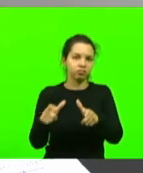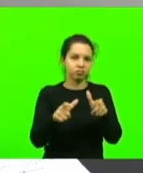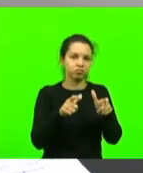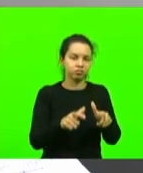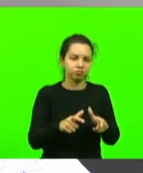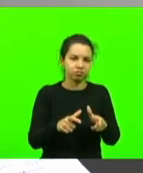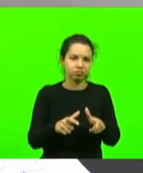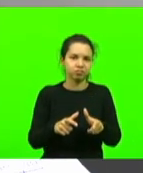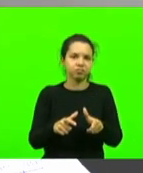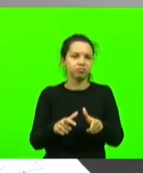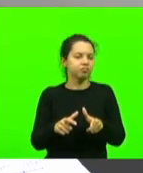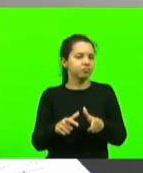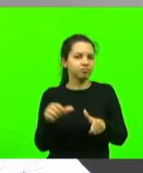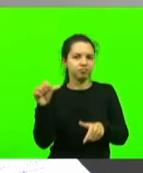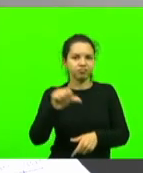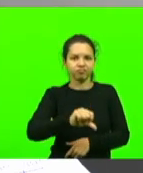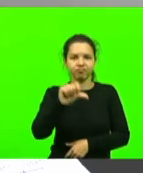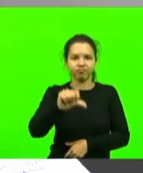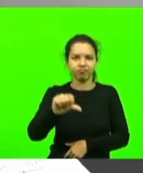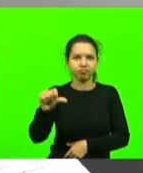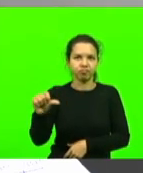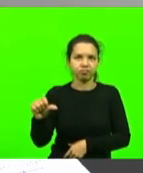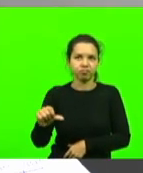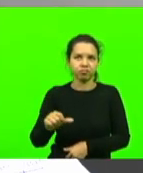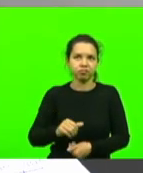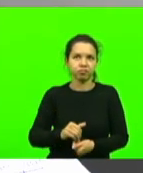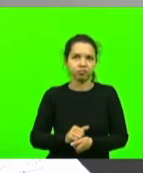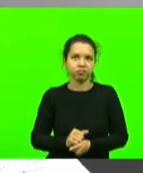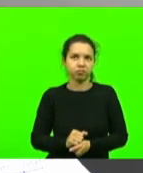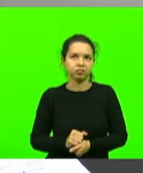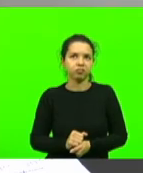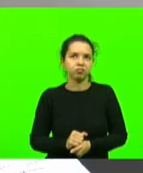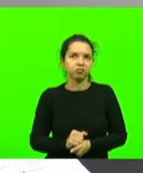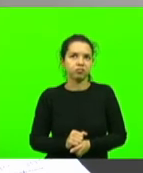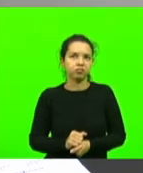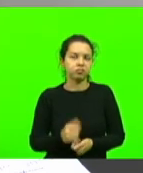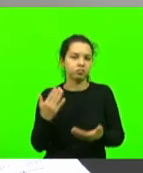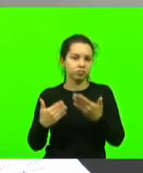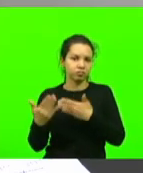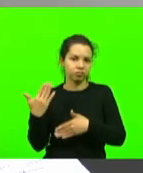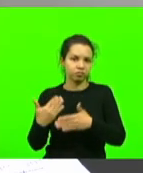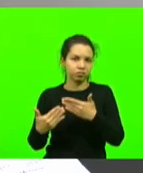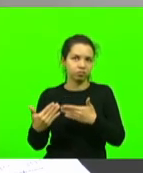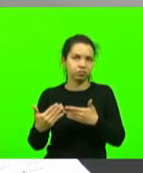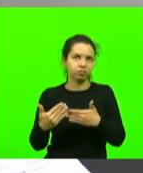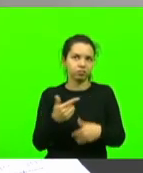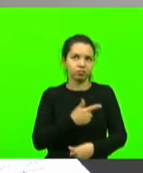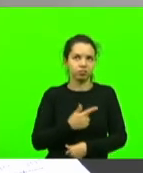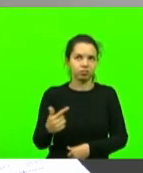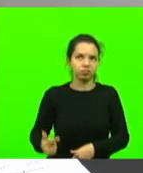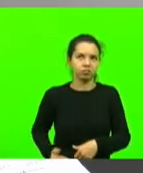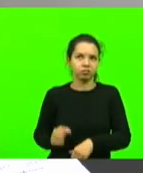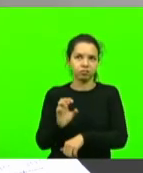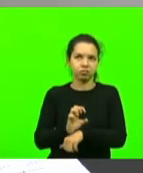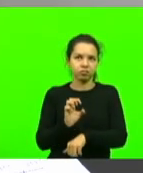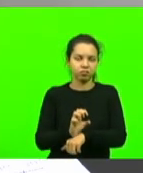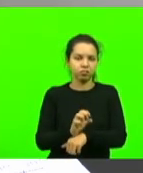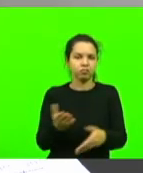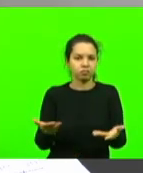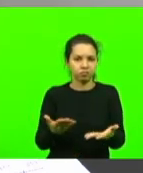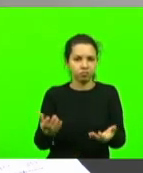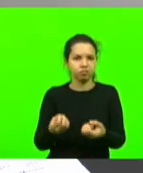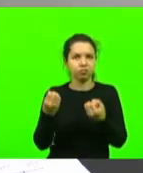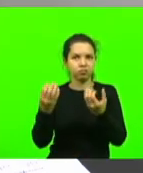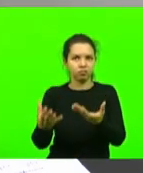sucateados Então veja bem e a ideia era que quando era estado não funcionava né Agora vamos passar para a empresa